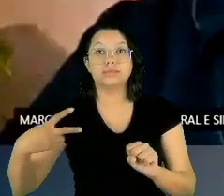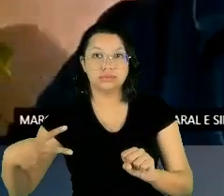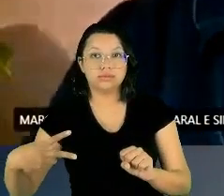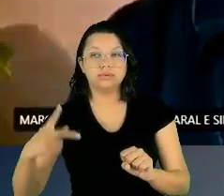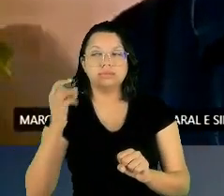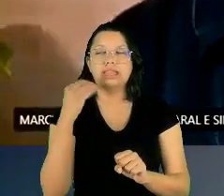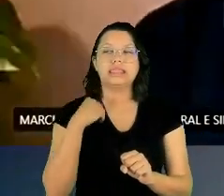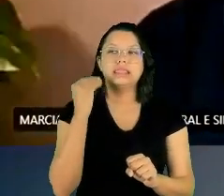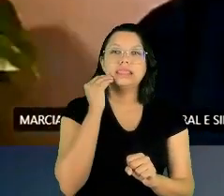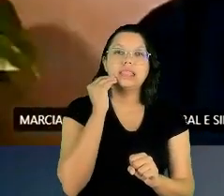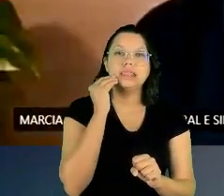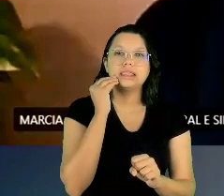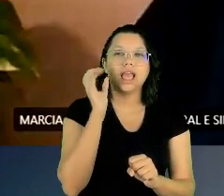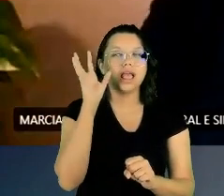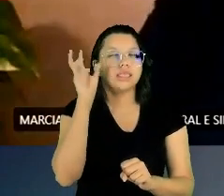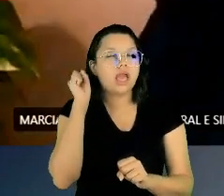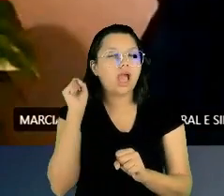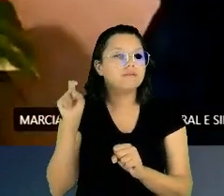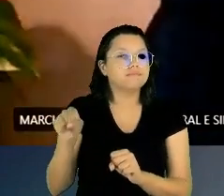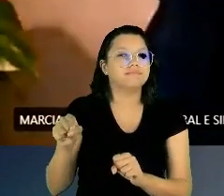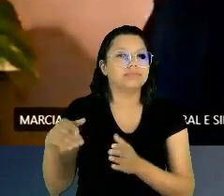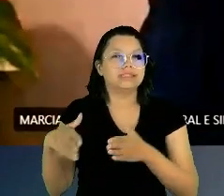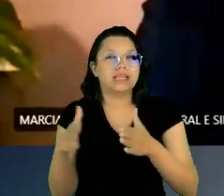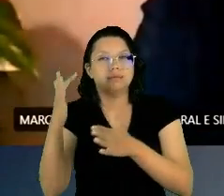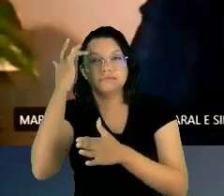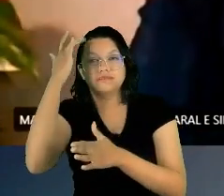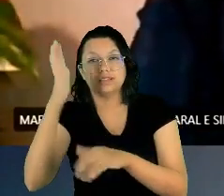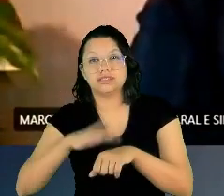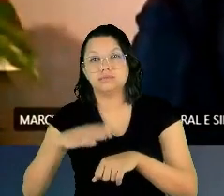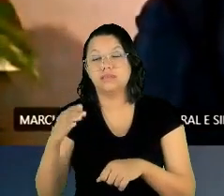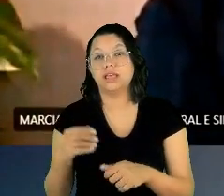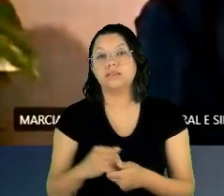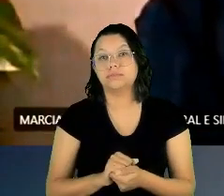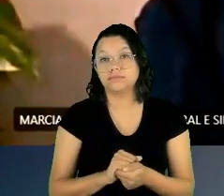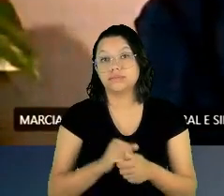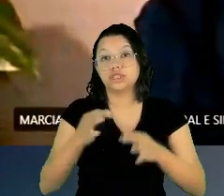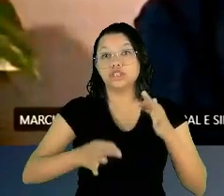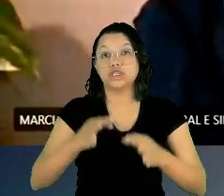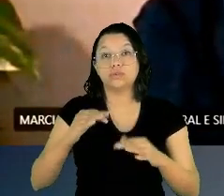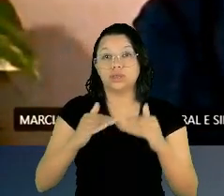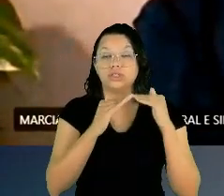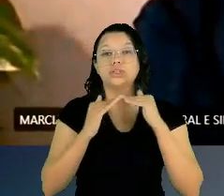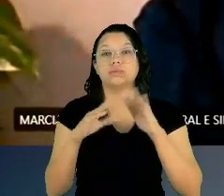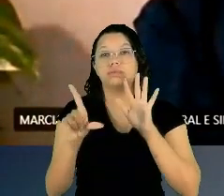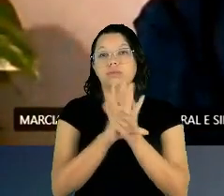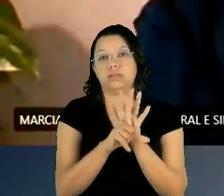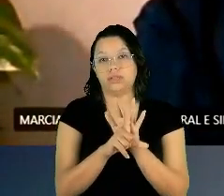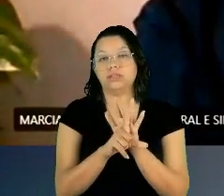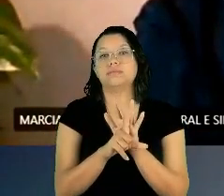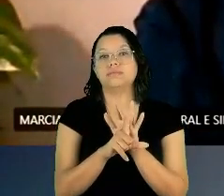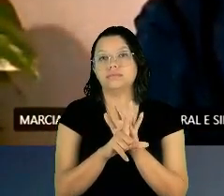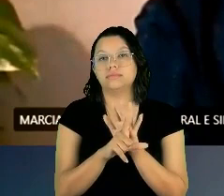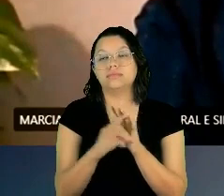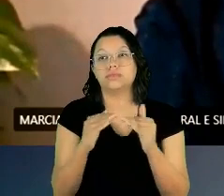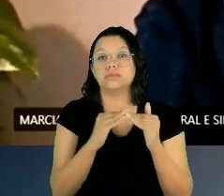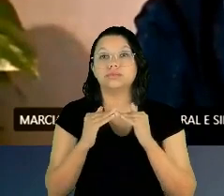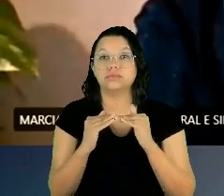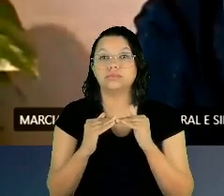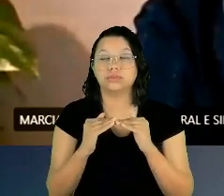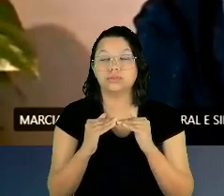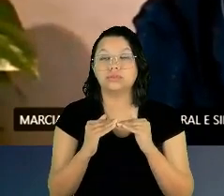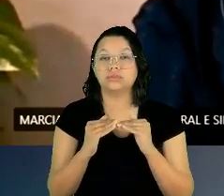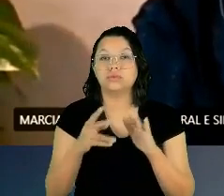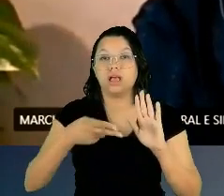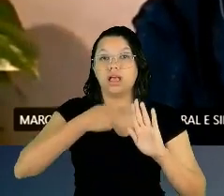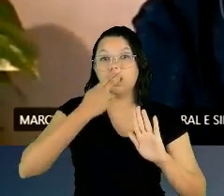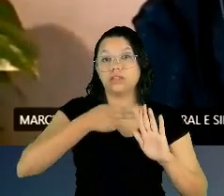2 de vocês aí, para tentar não dar ouvidos a esse atalho automático e julgar perante a lei, julgar